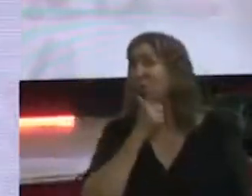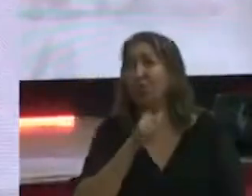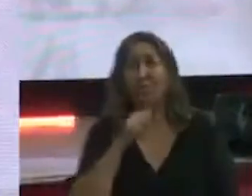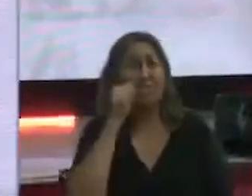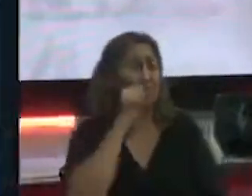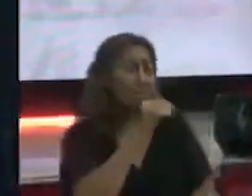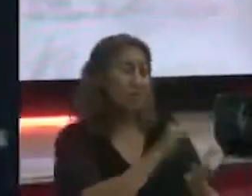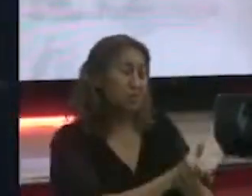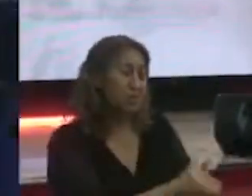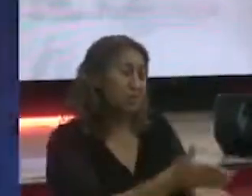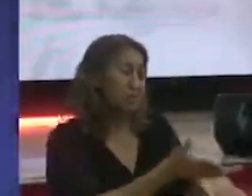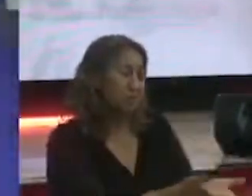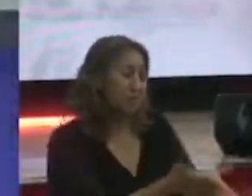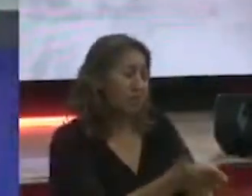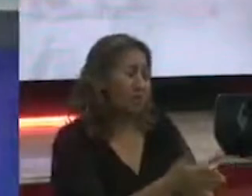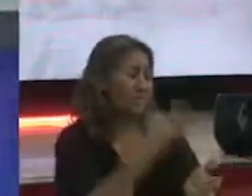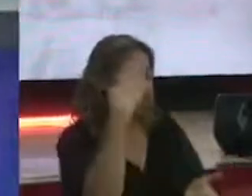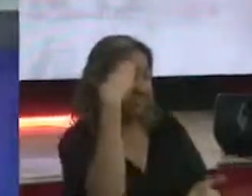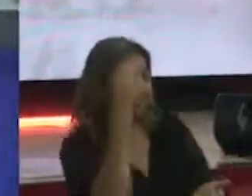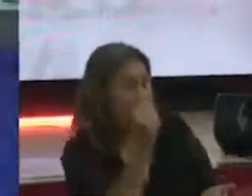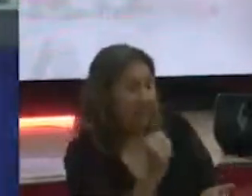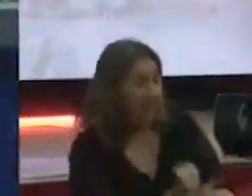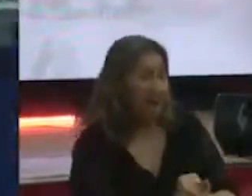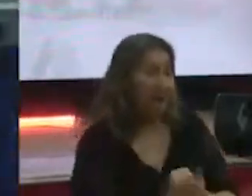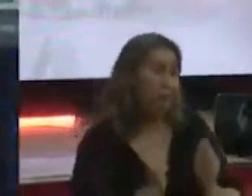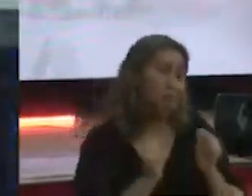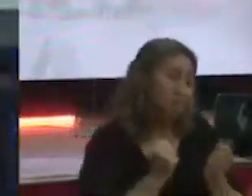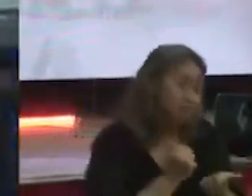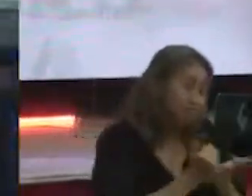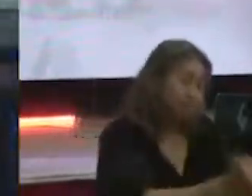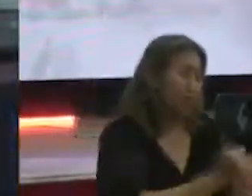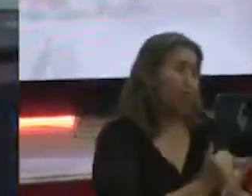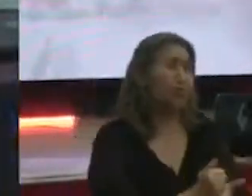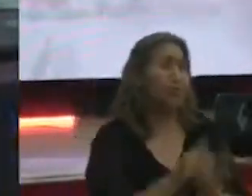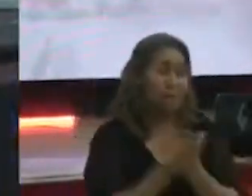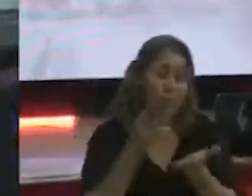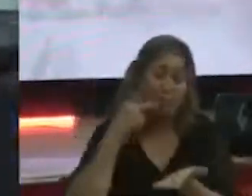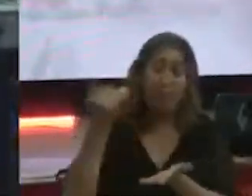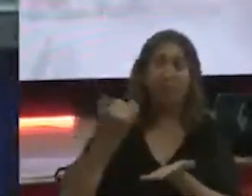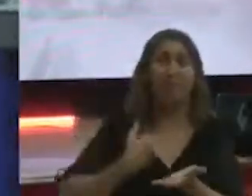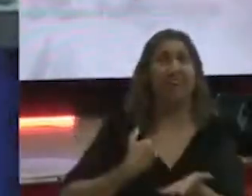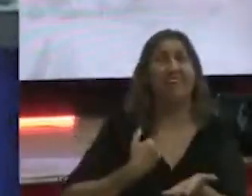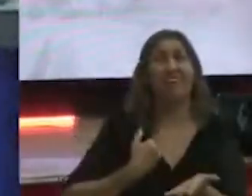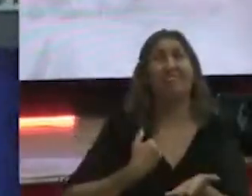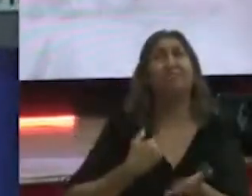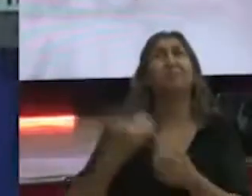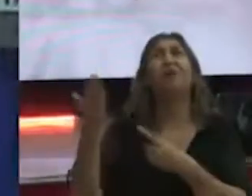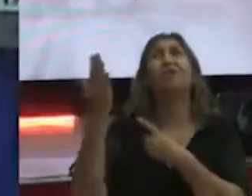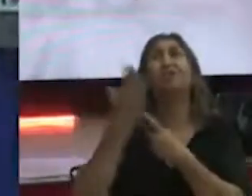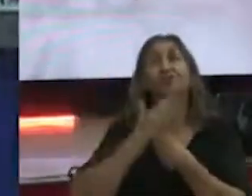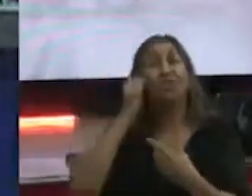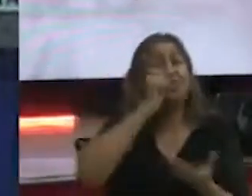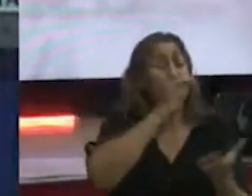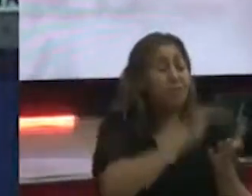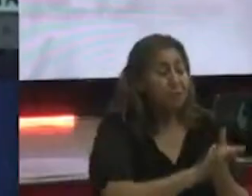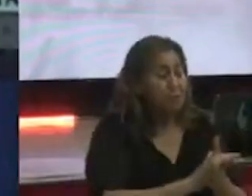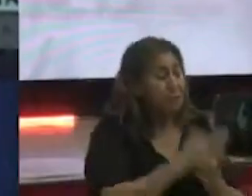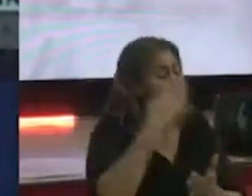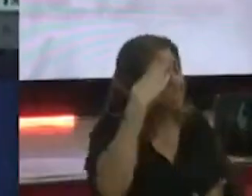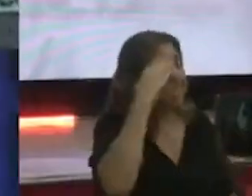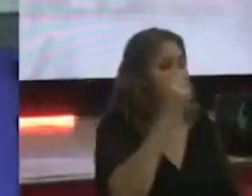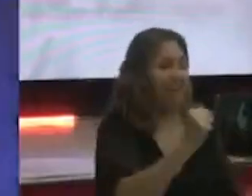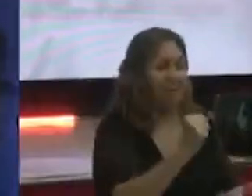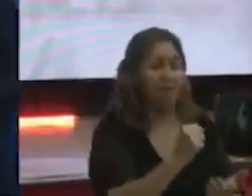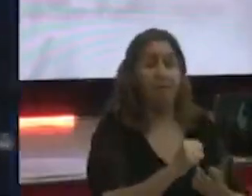ser a esposa sábia e adjutora que a Bíblia diz me ajude a ser uma esposa sábia